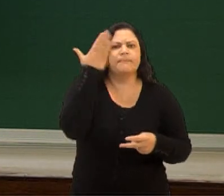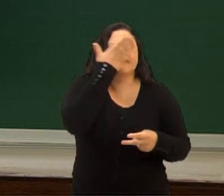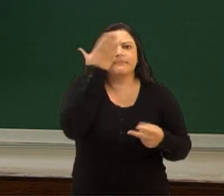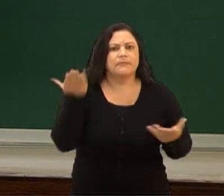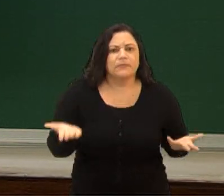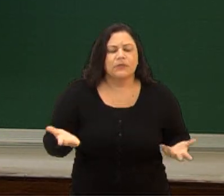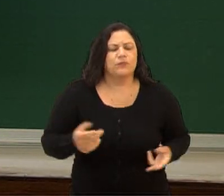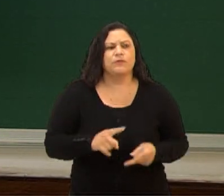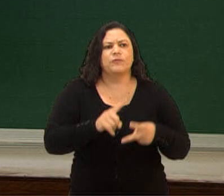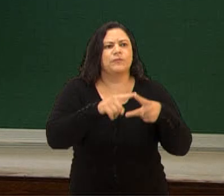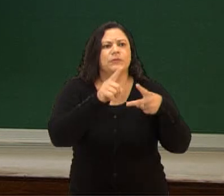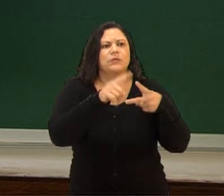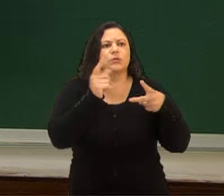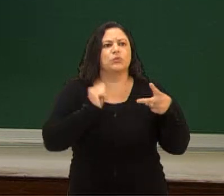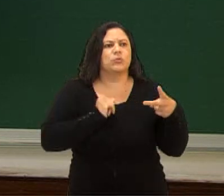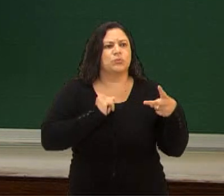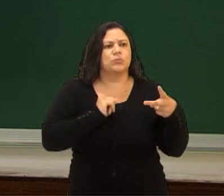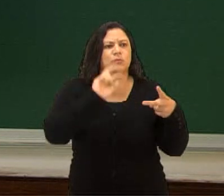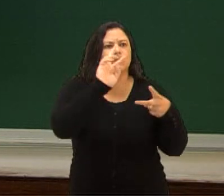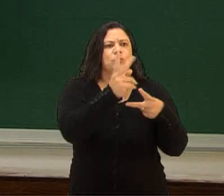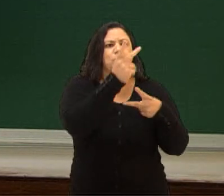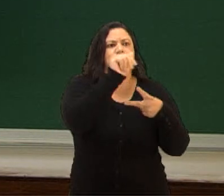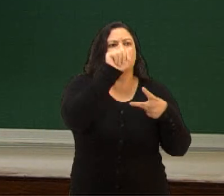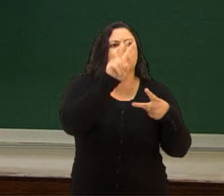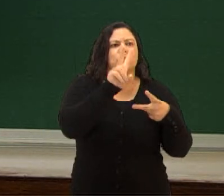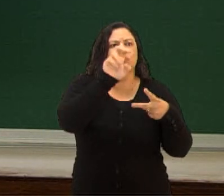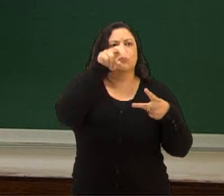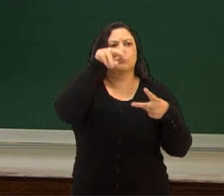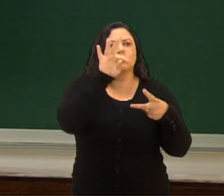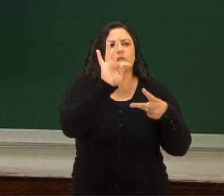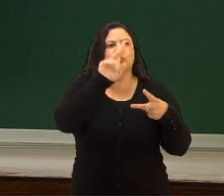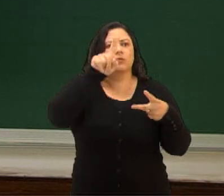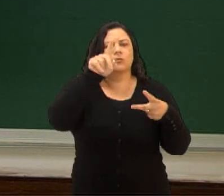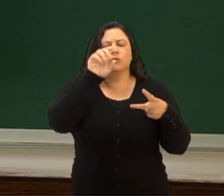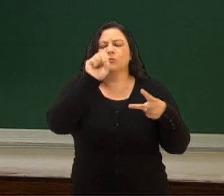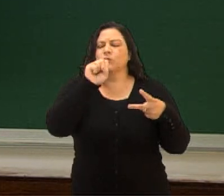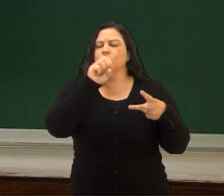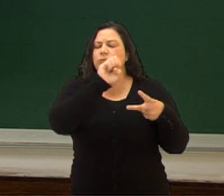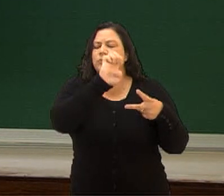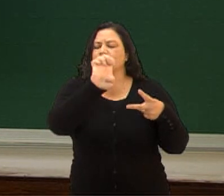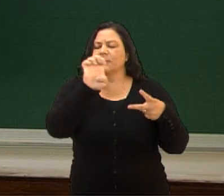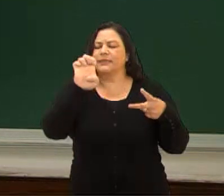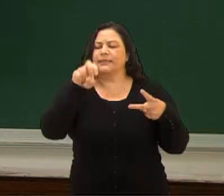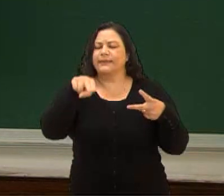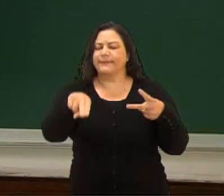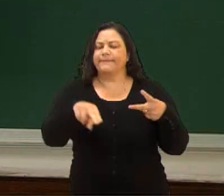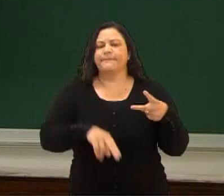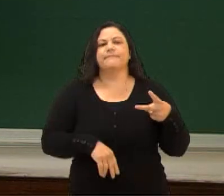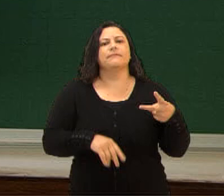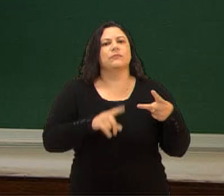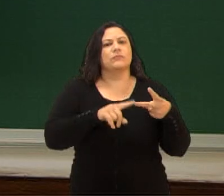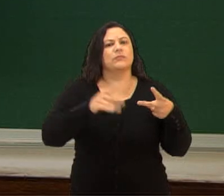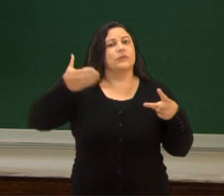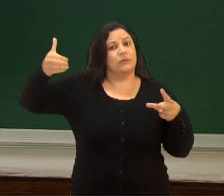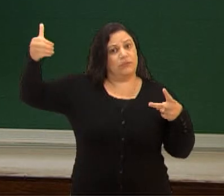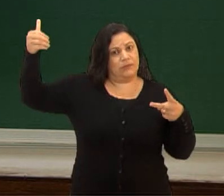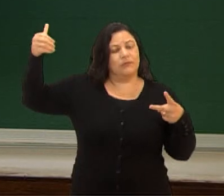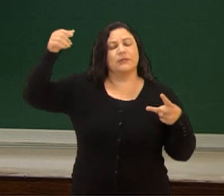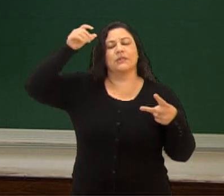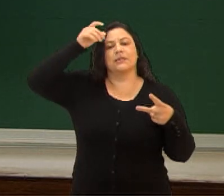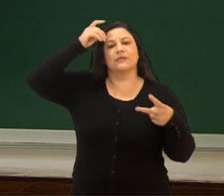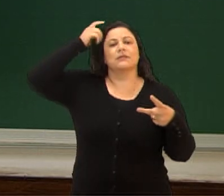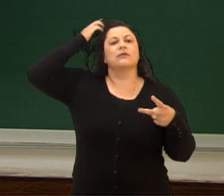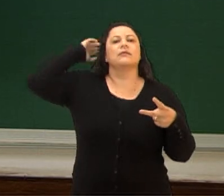o have junto com not abreviado e o verbo see, o verbo ver, no particípio passado, que é a